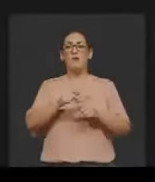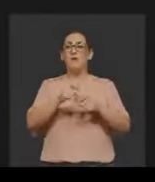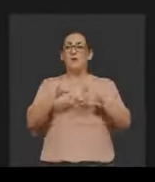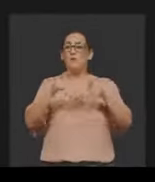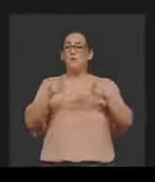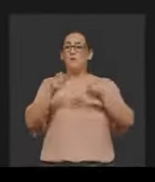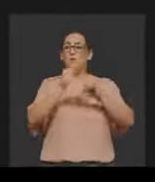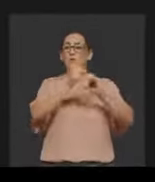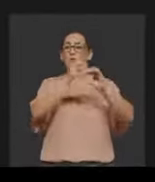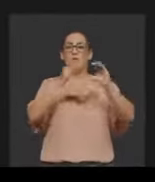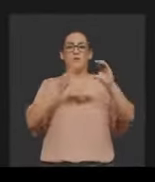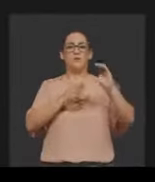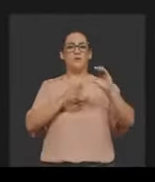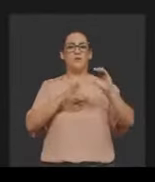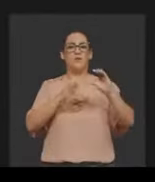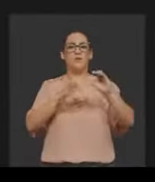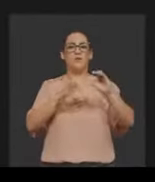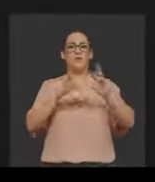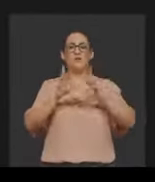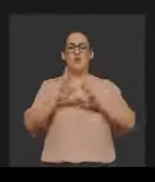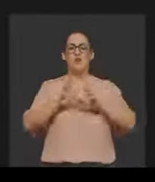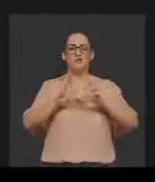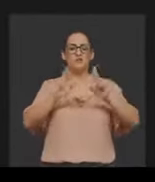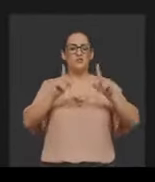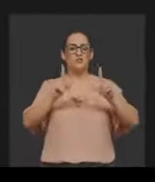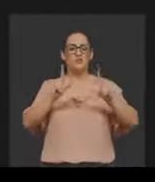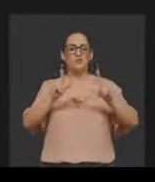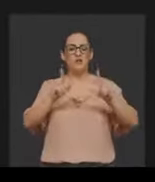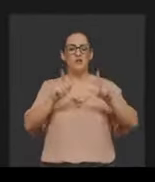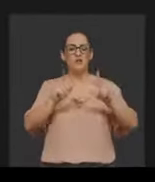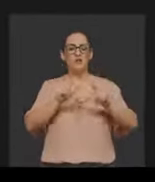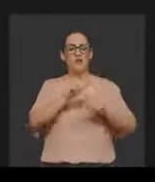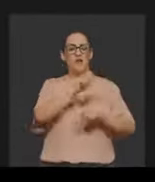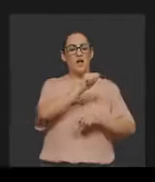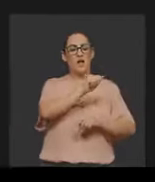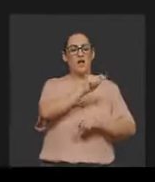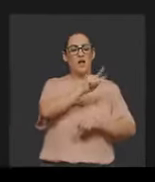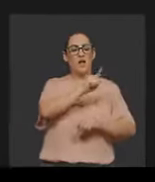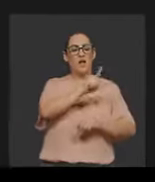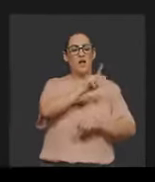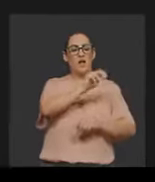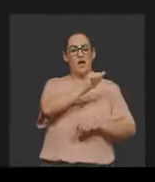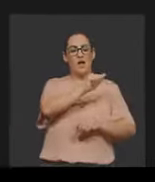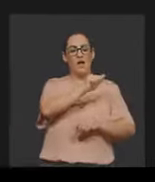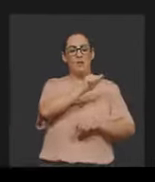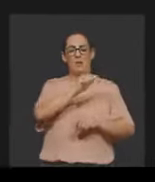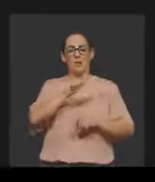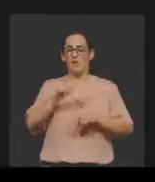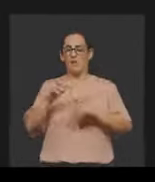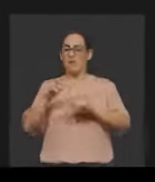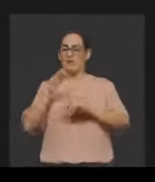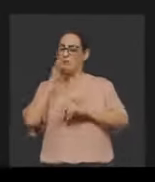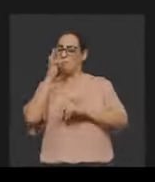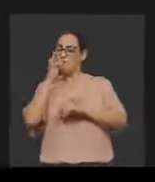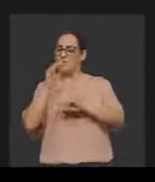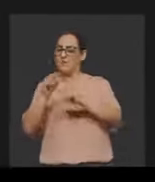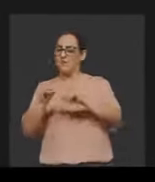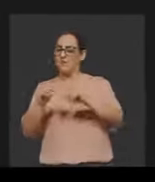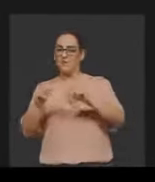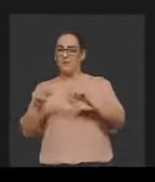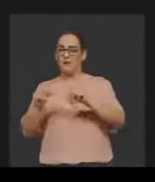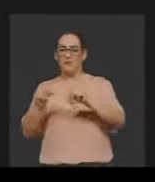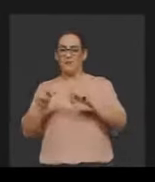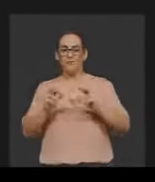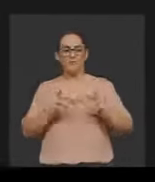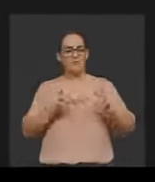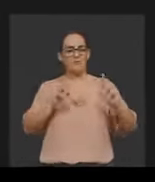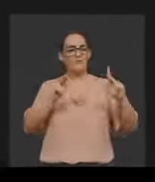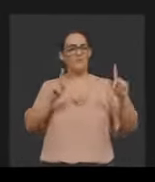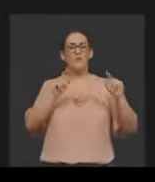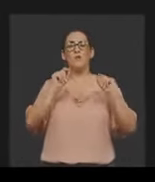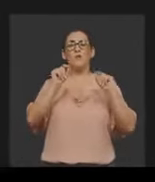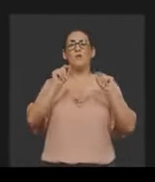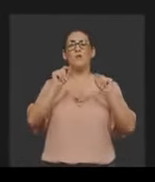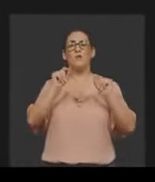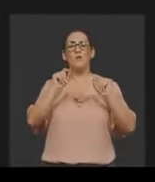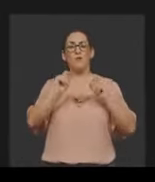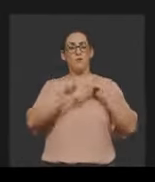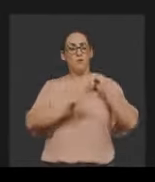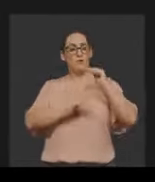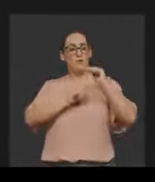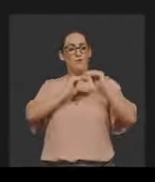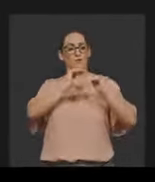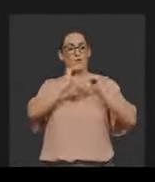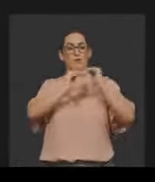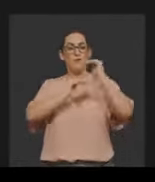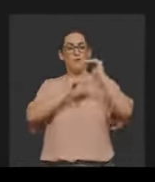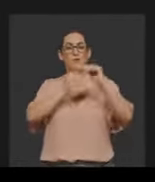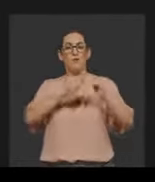as plantas terrestres das algas verdes são as adaptações evolutivas para a vida na Terra, que